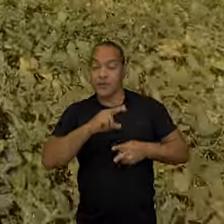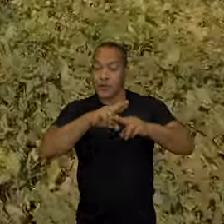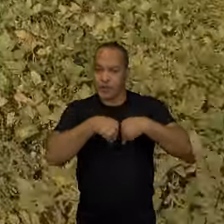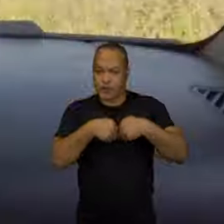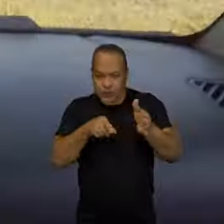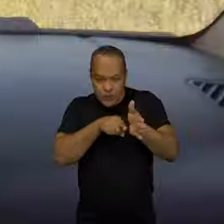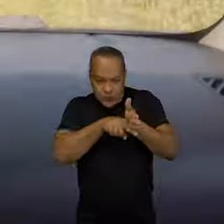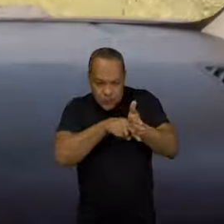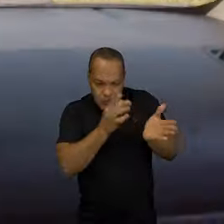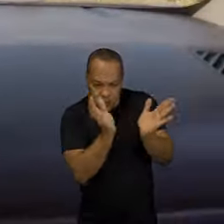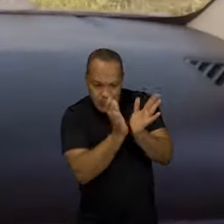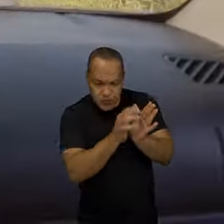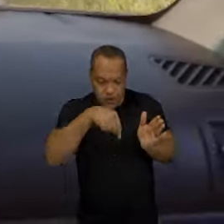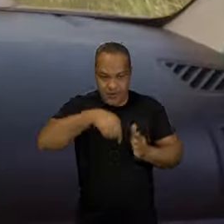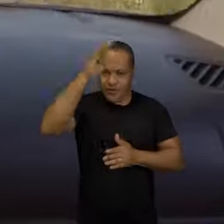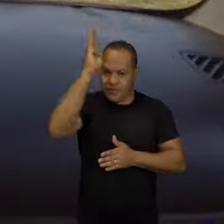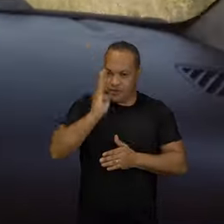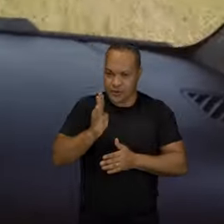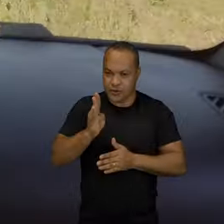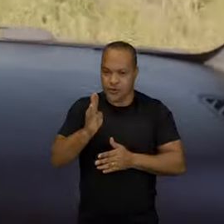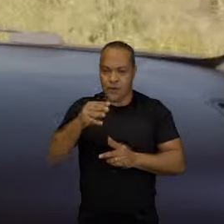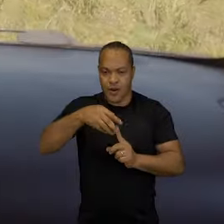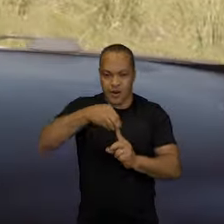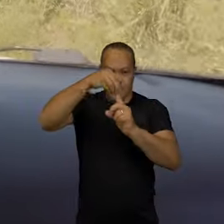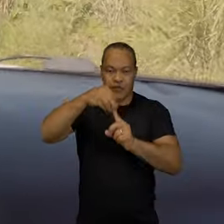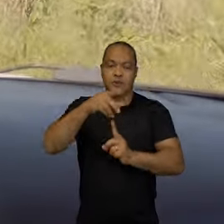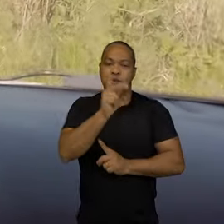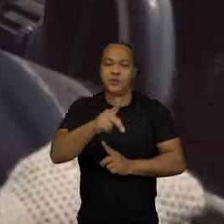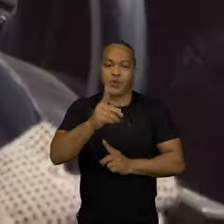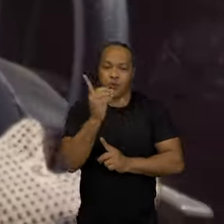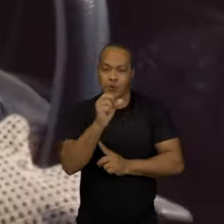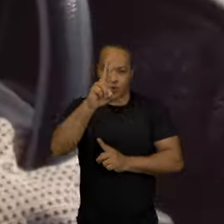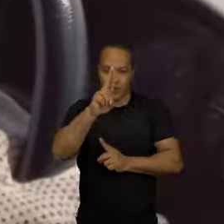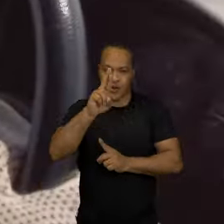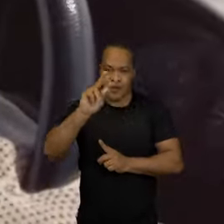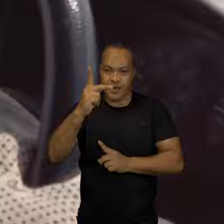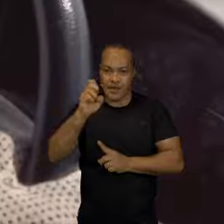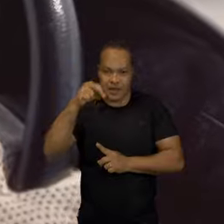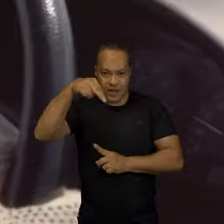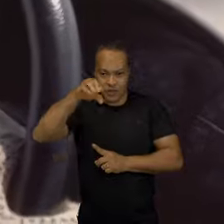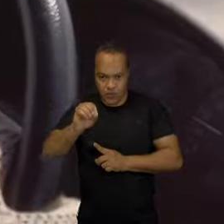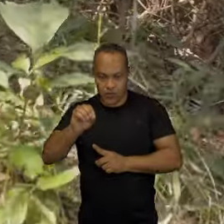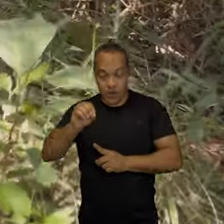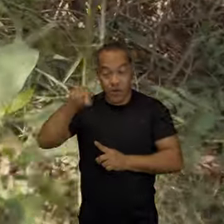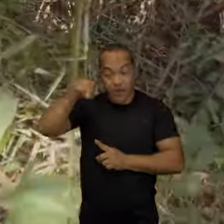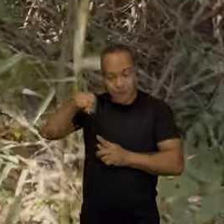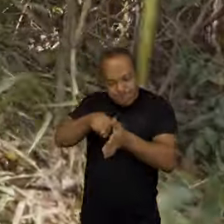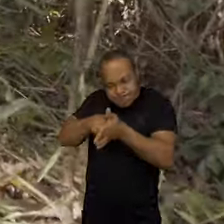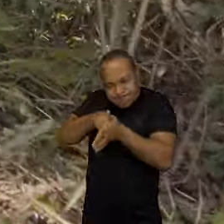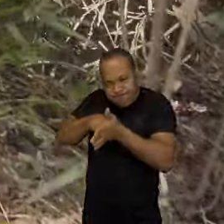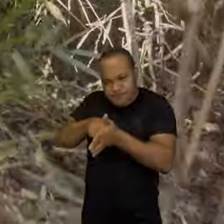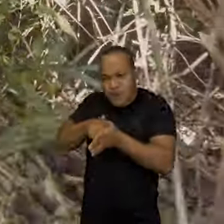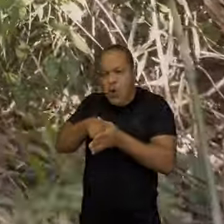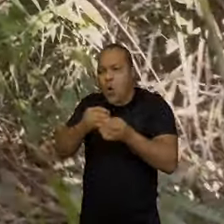um grupo de pesquisadores brasileiros, liderado pelo professor Dr. Heleno Brandão, decidiu